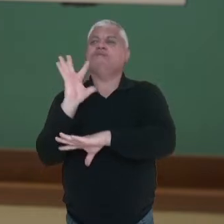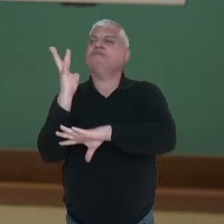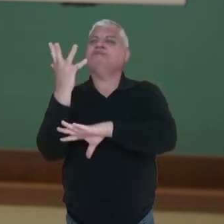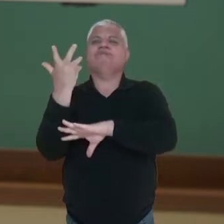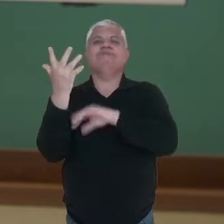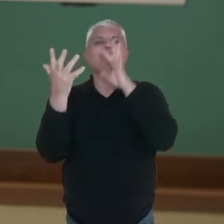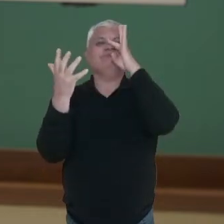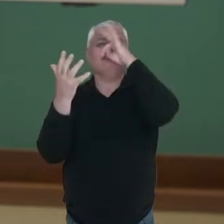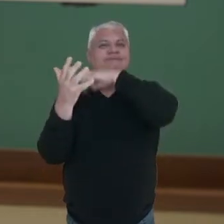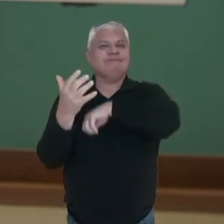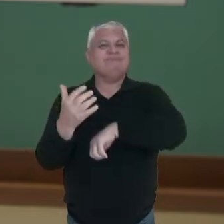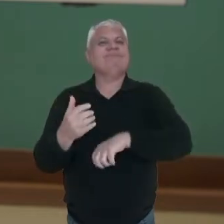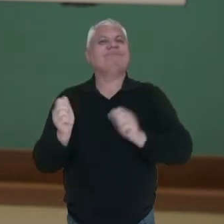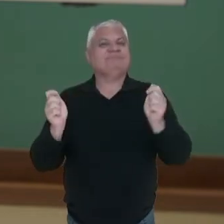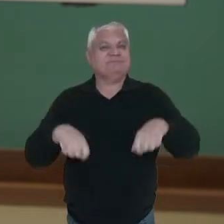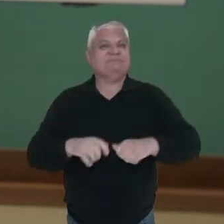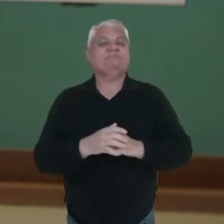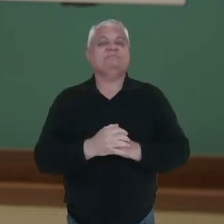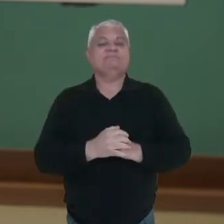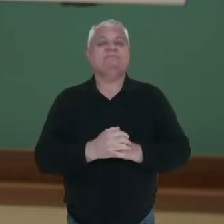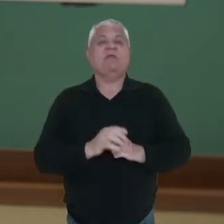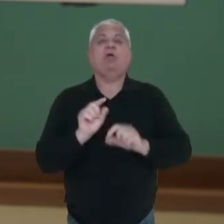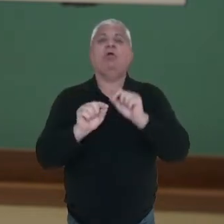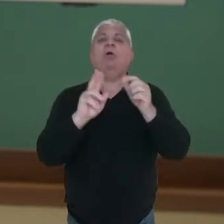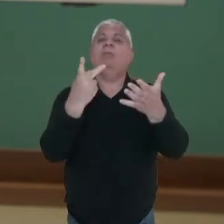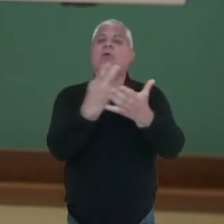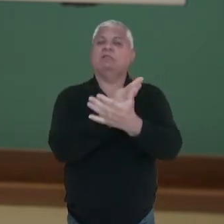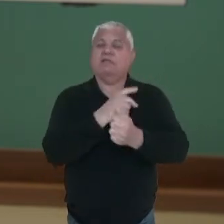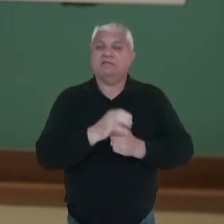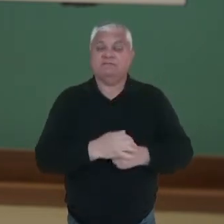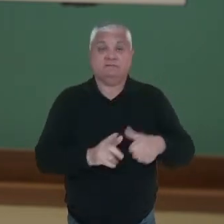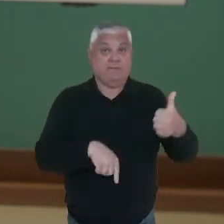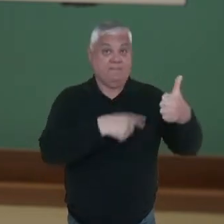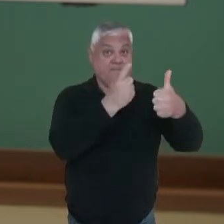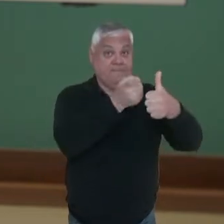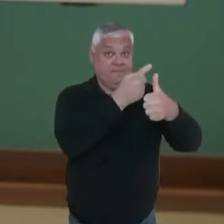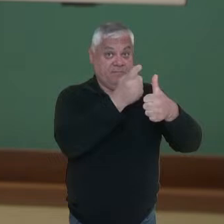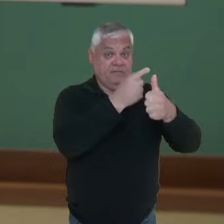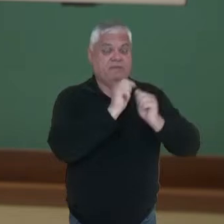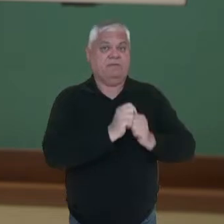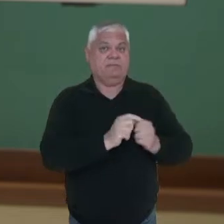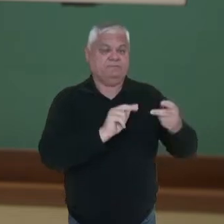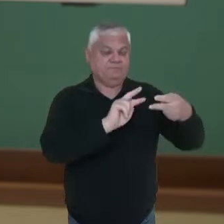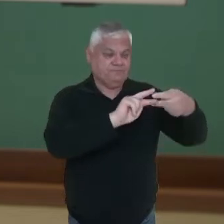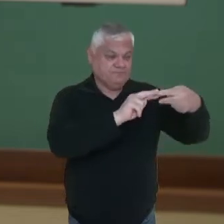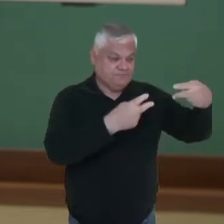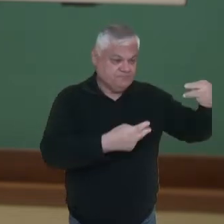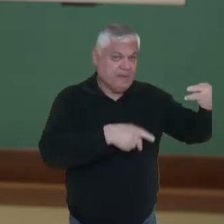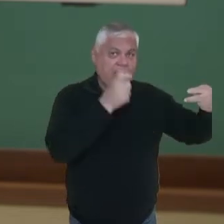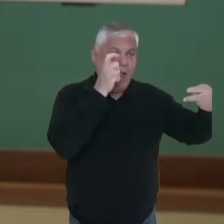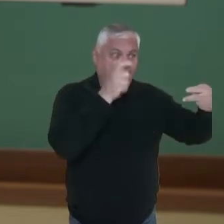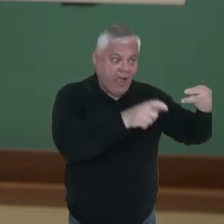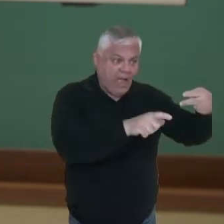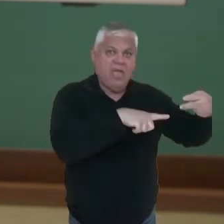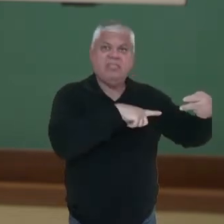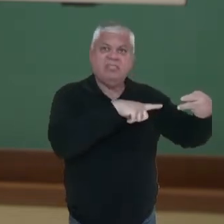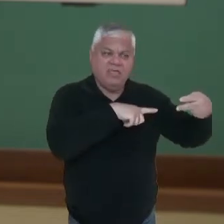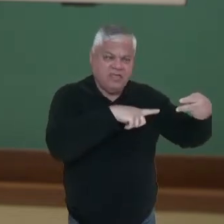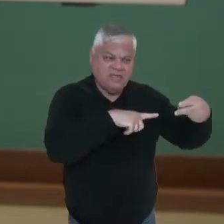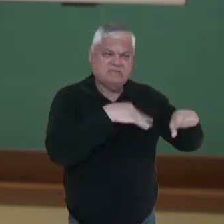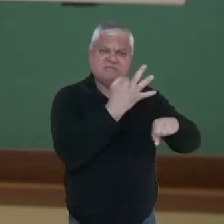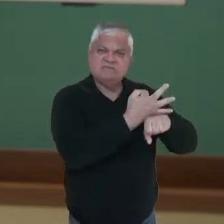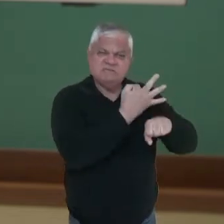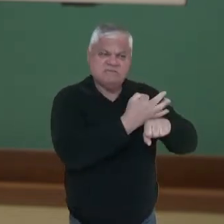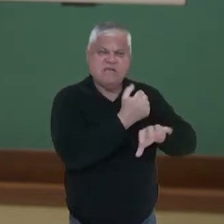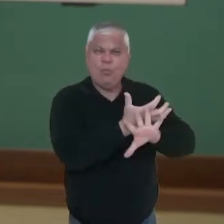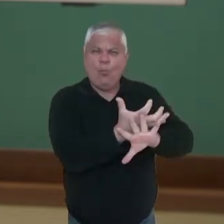Então, isso é transgênicos. Como que ocorre? Primeiro, eu seleciono meu gene de interesse. Eu quero um gene resistente à